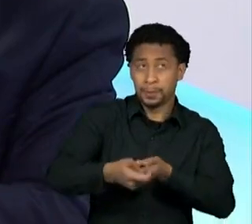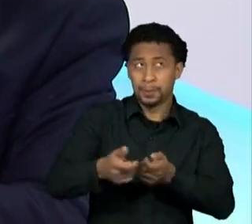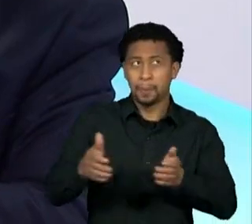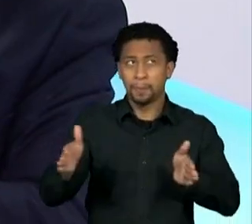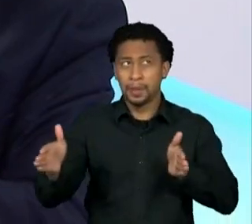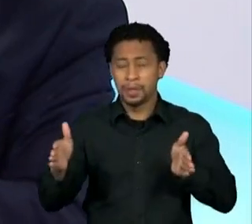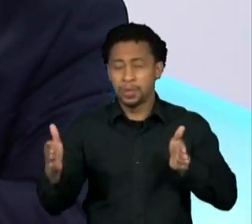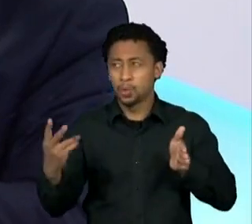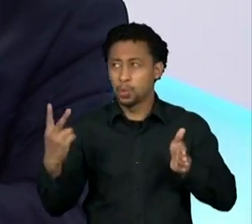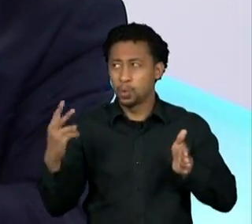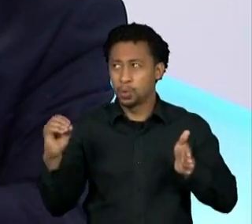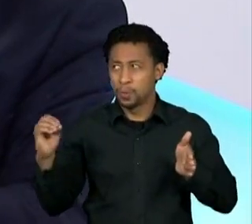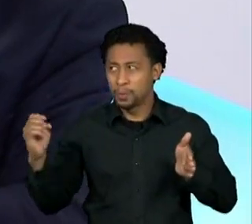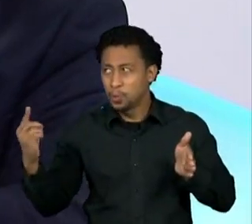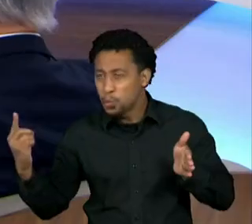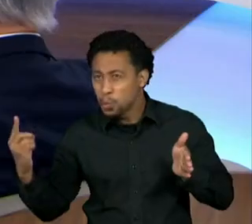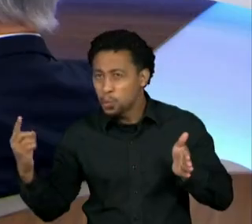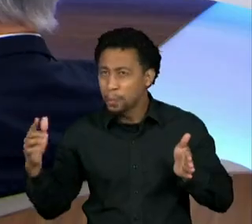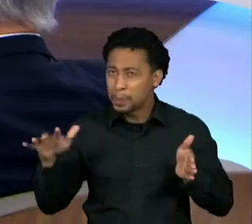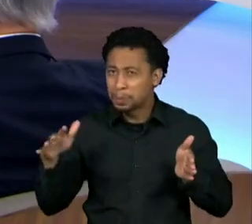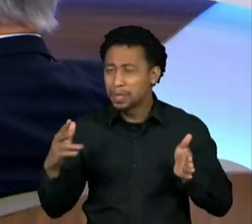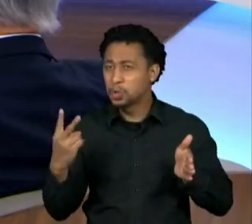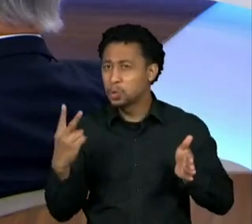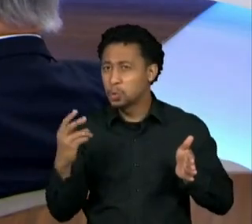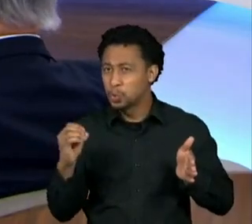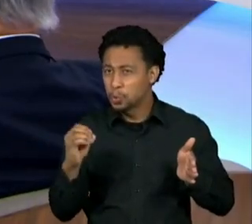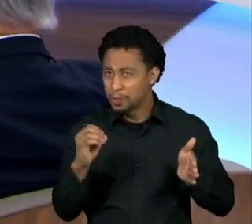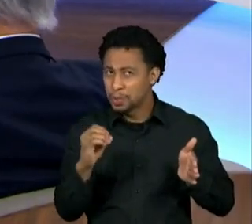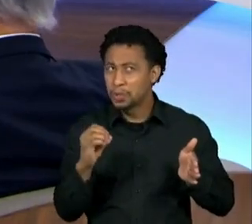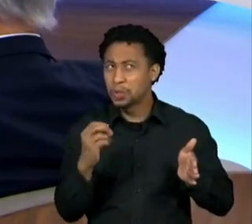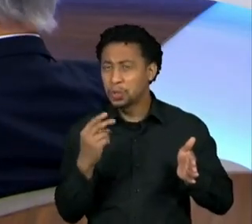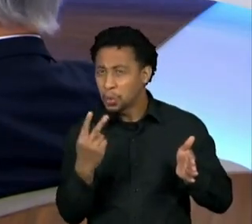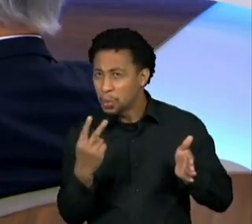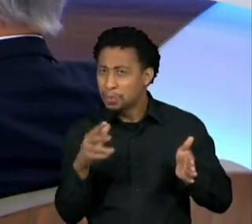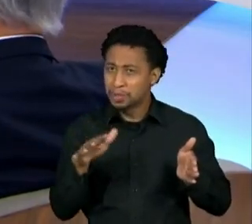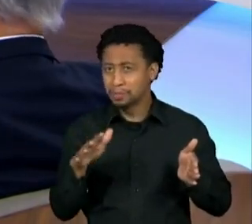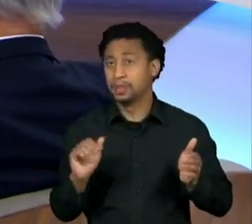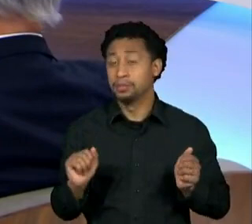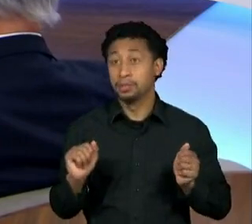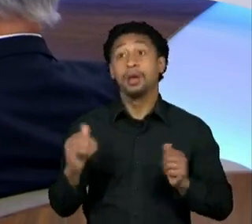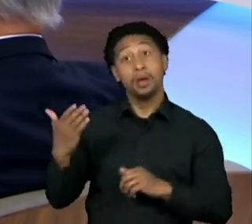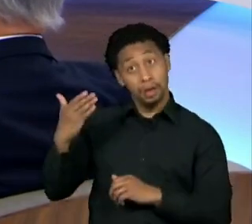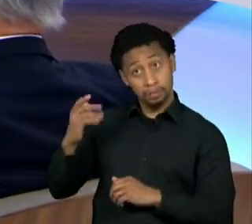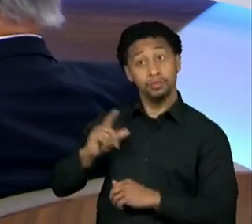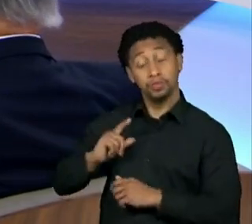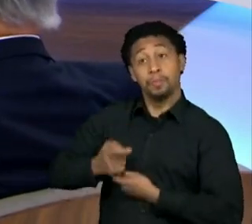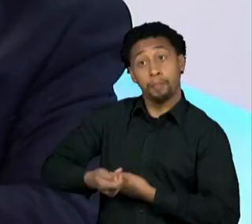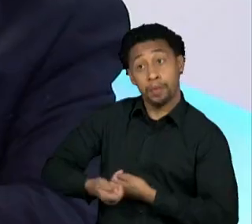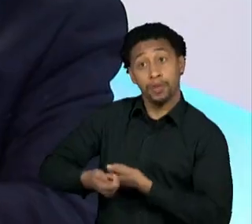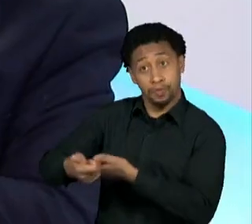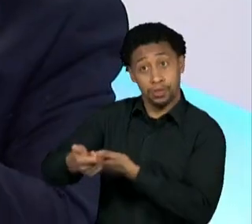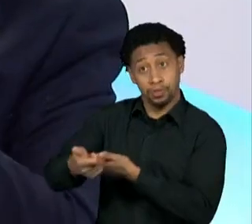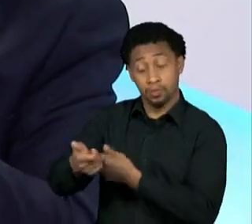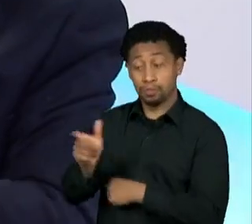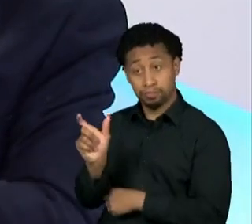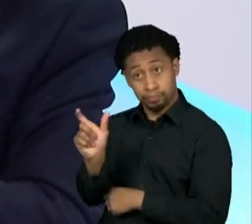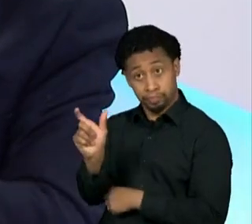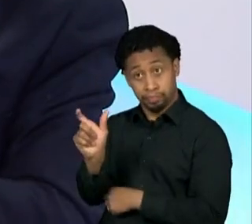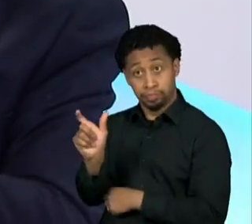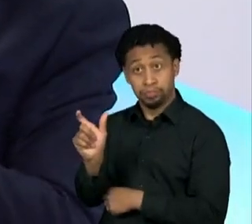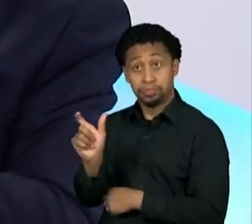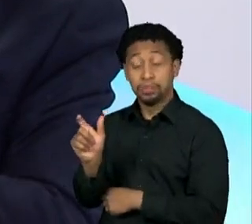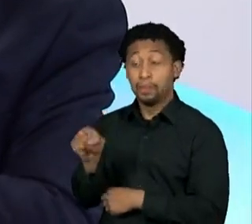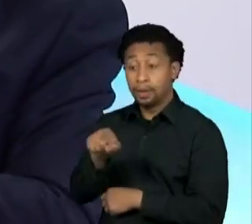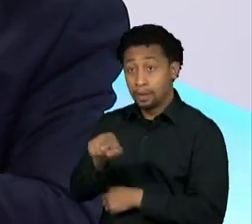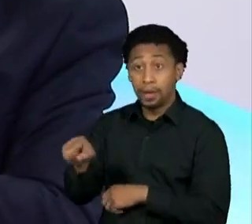2001 final de 2000 2001 2002 já existia o problema do bolsa educação é um cartão que era dado para